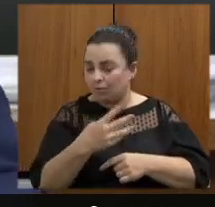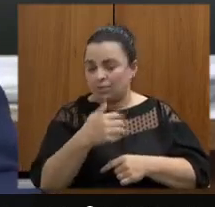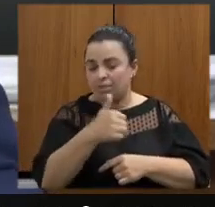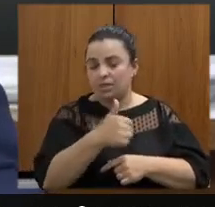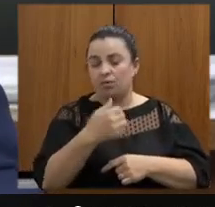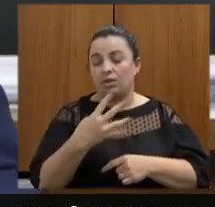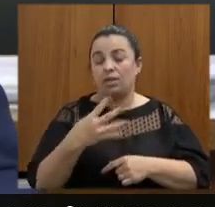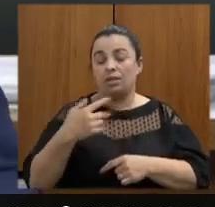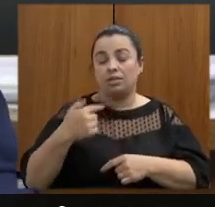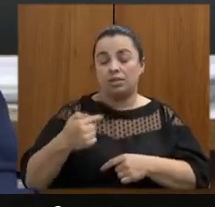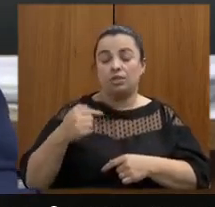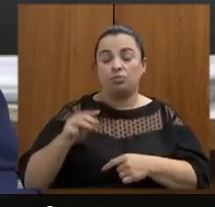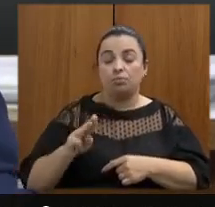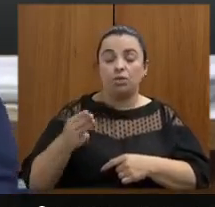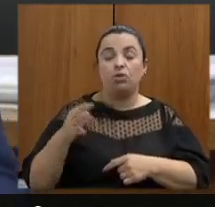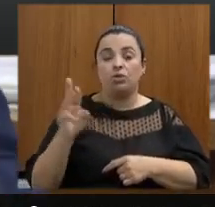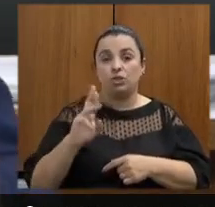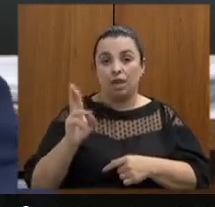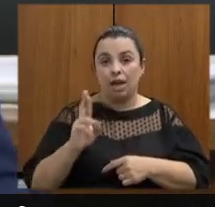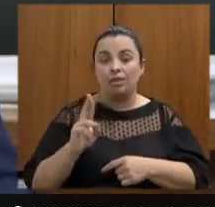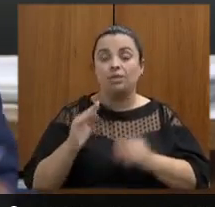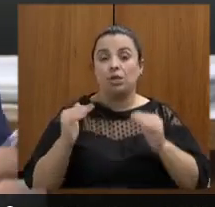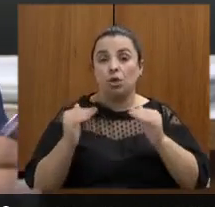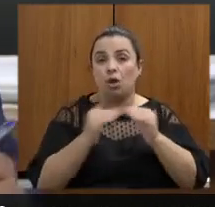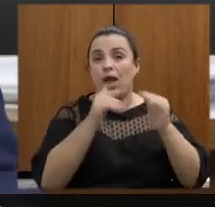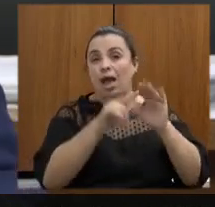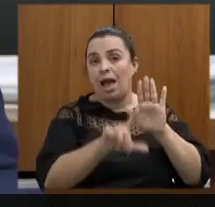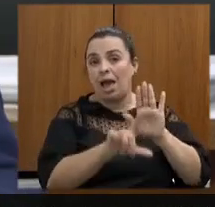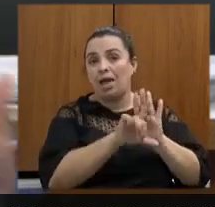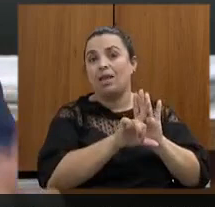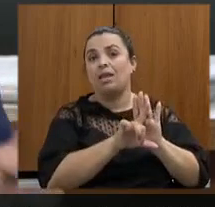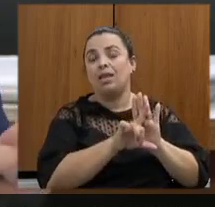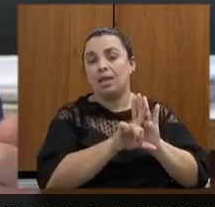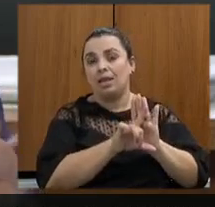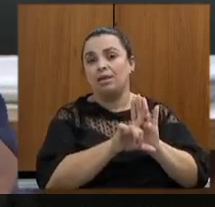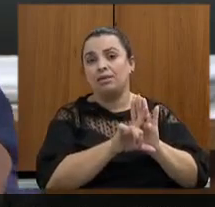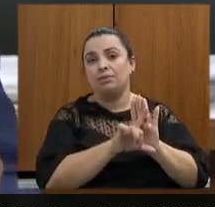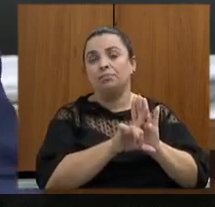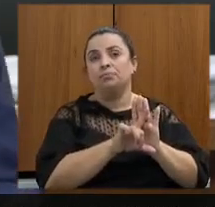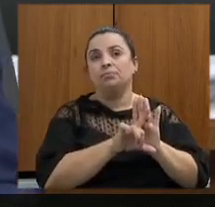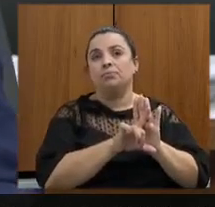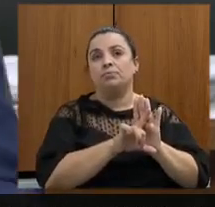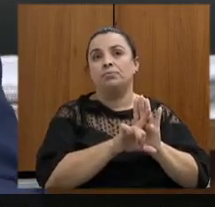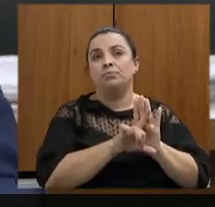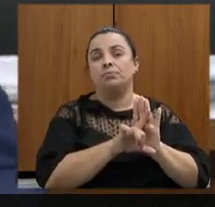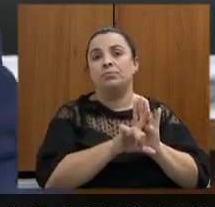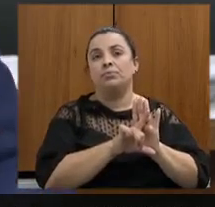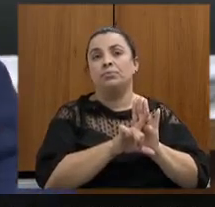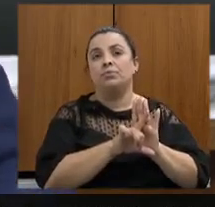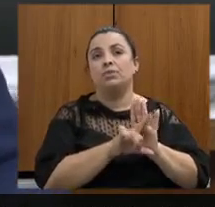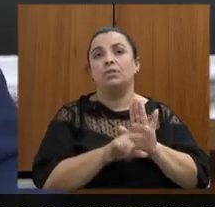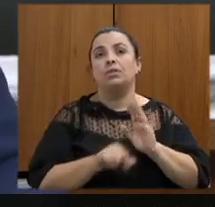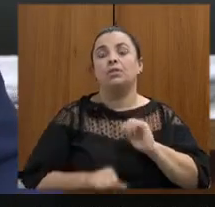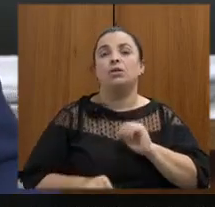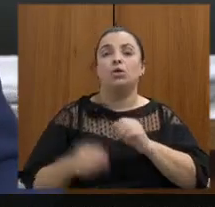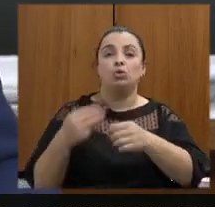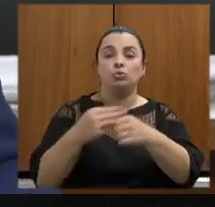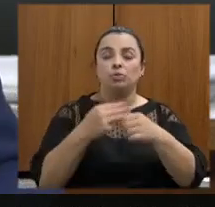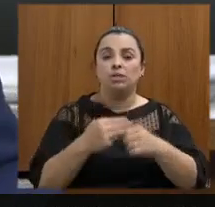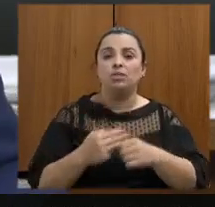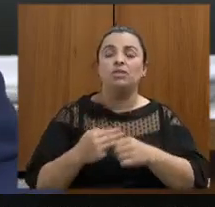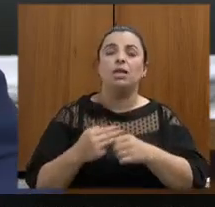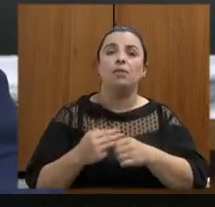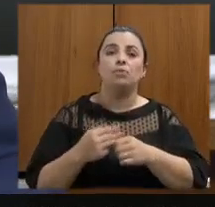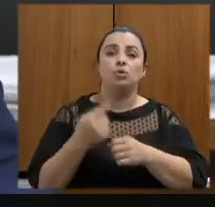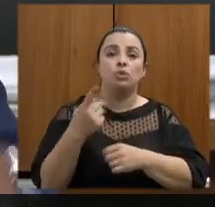acordo com em 332 1021 A Escolha dos Municípios respectivos valores ocorreu a partir